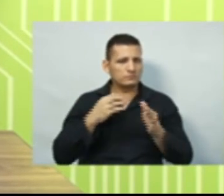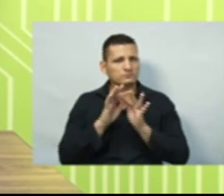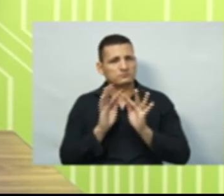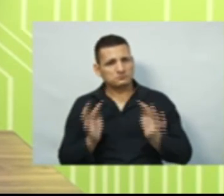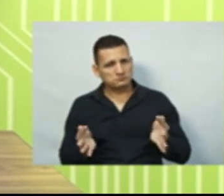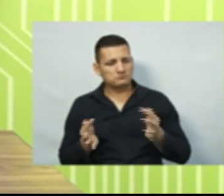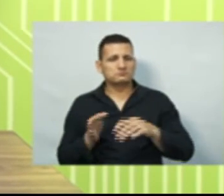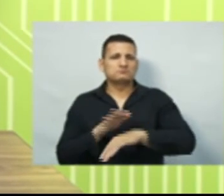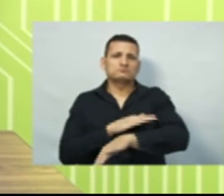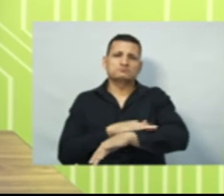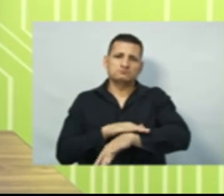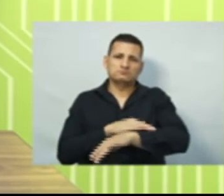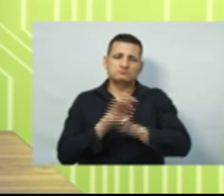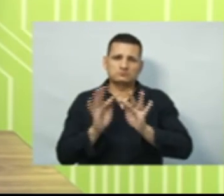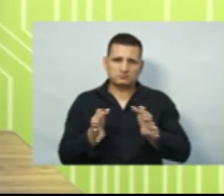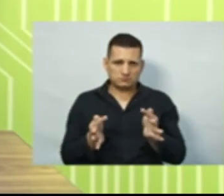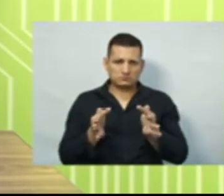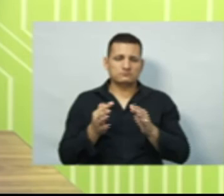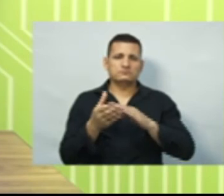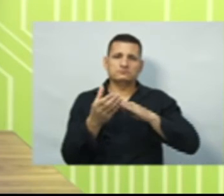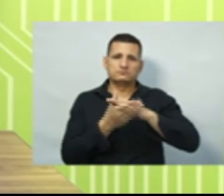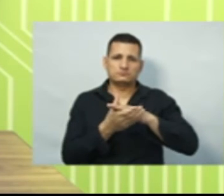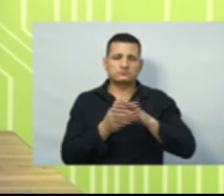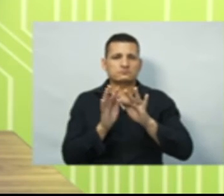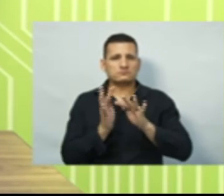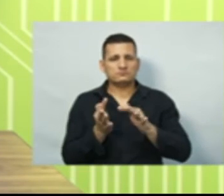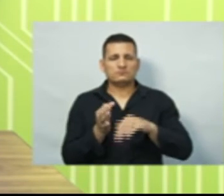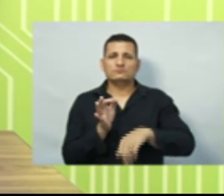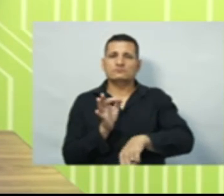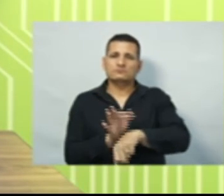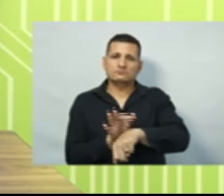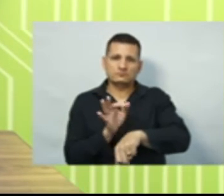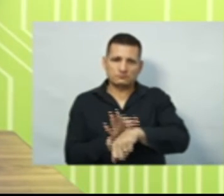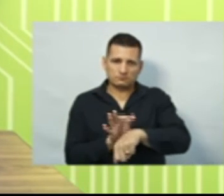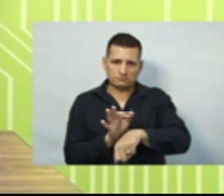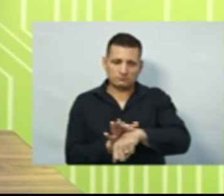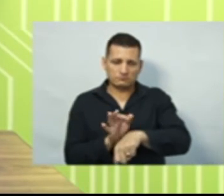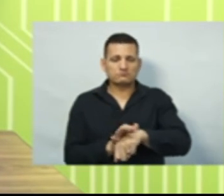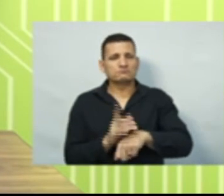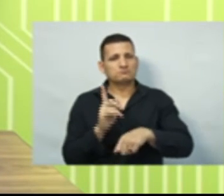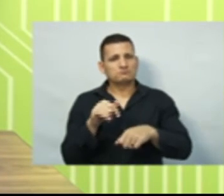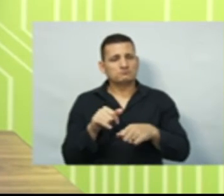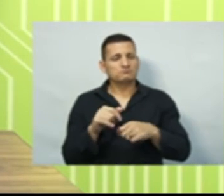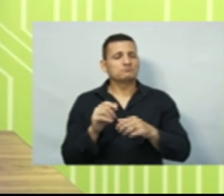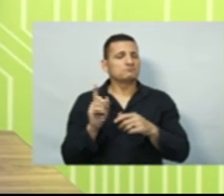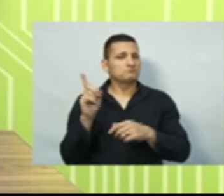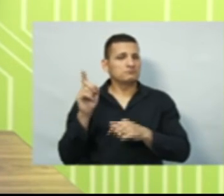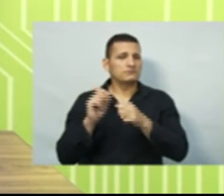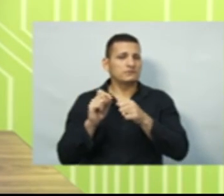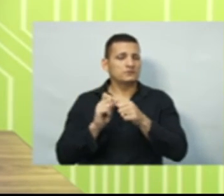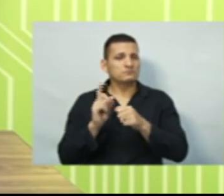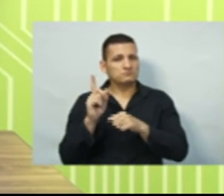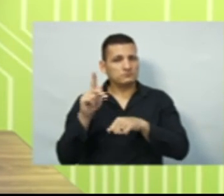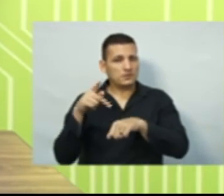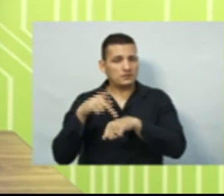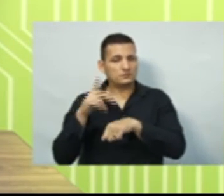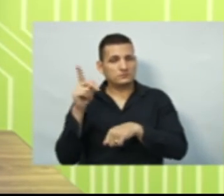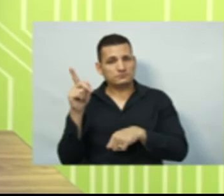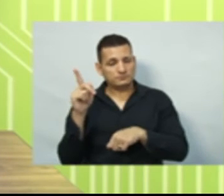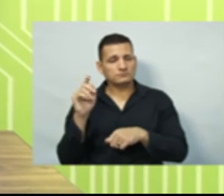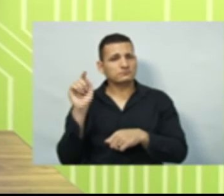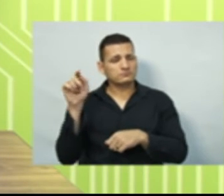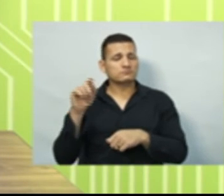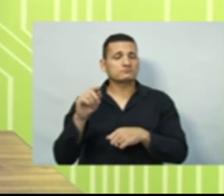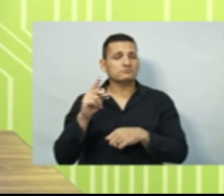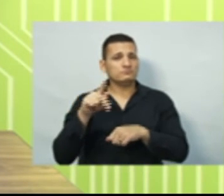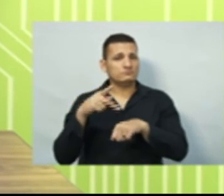mais simples, calçados simples, relógios eletrônicos, normalmente são produzidos nesses países. E esses países levam vantagem